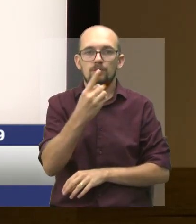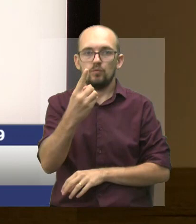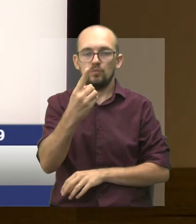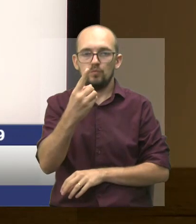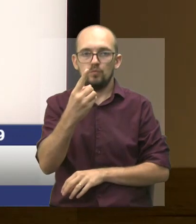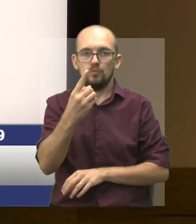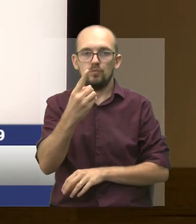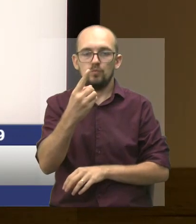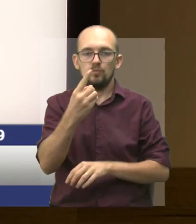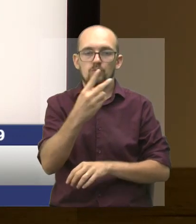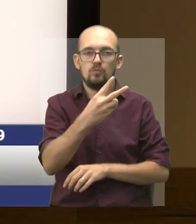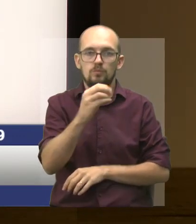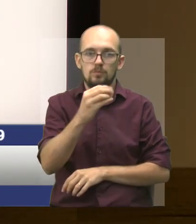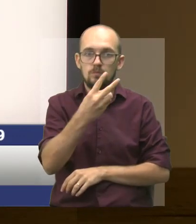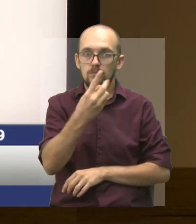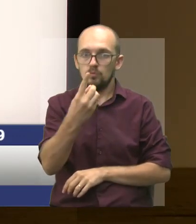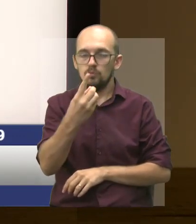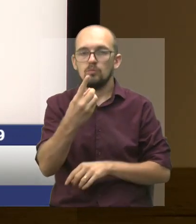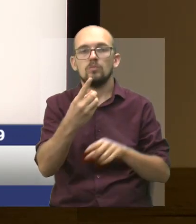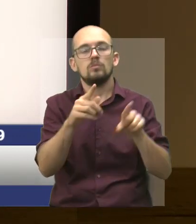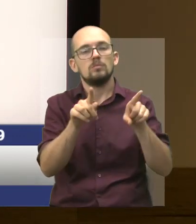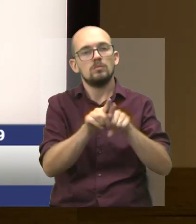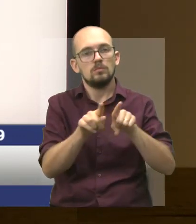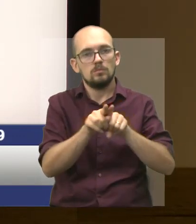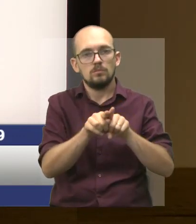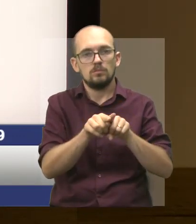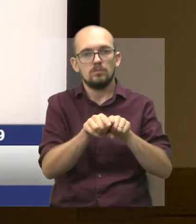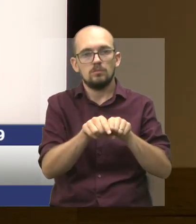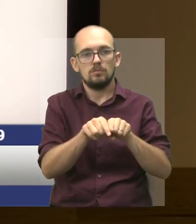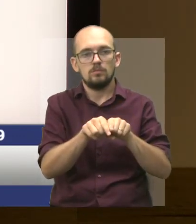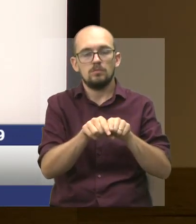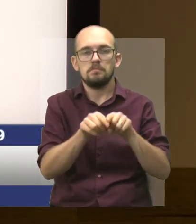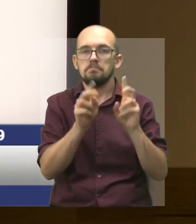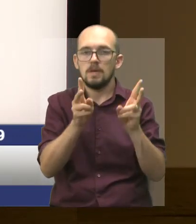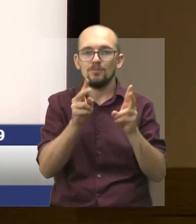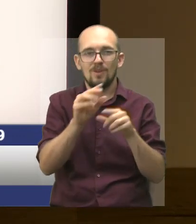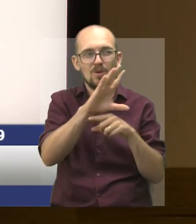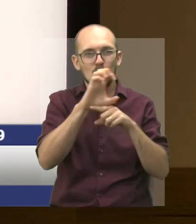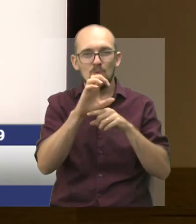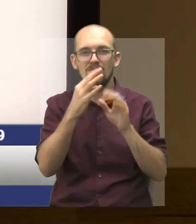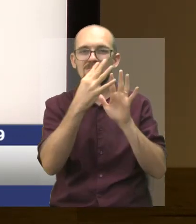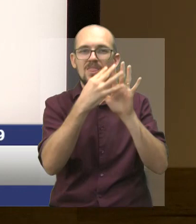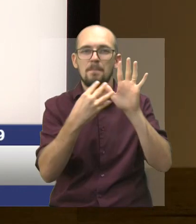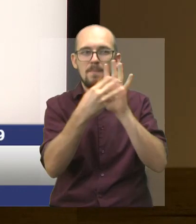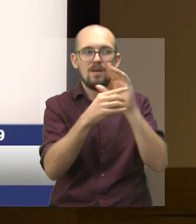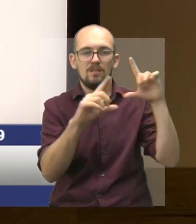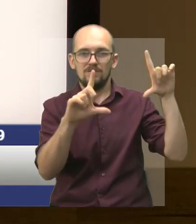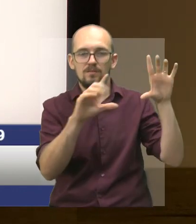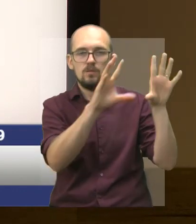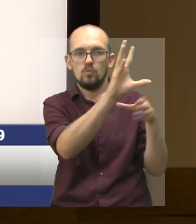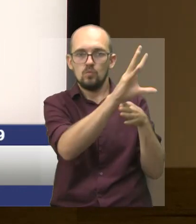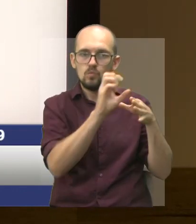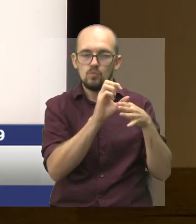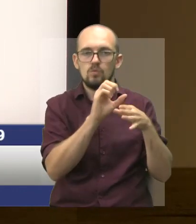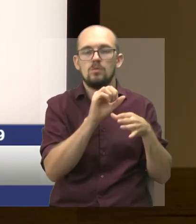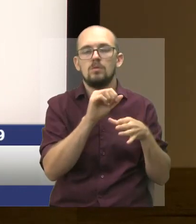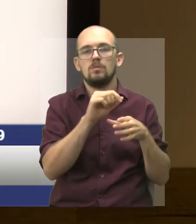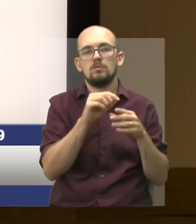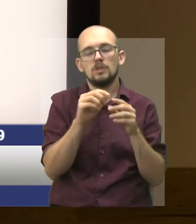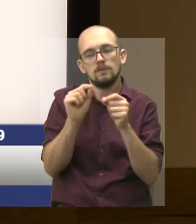para 2021 também esses valores, né, essas estimativas,